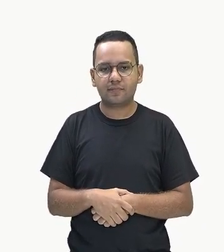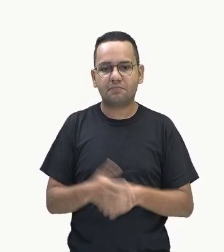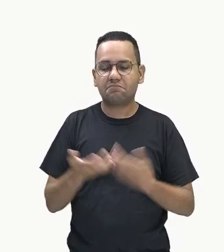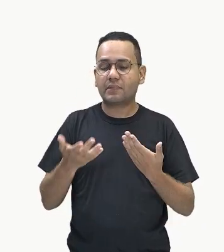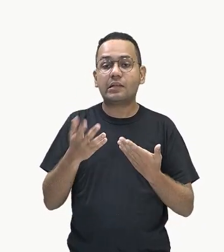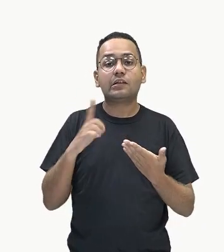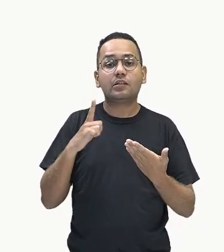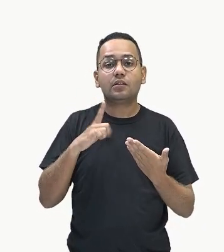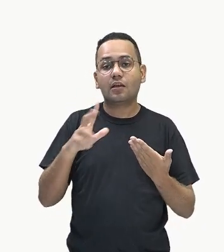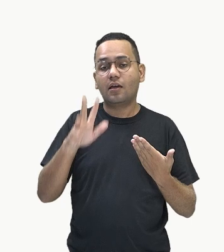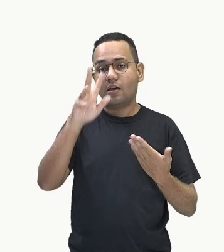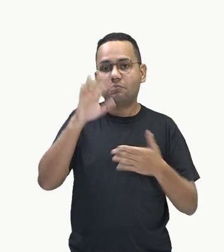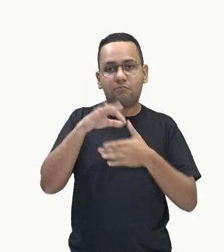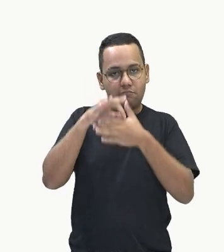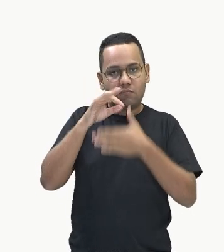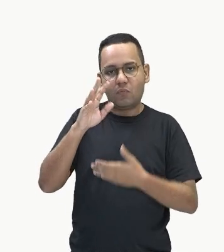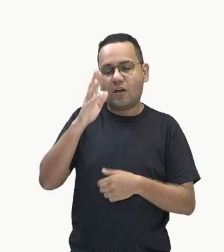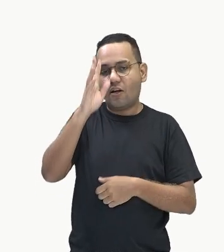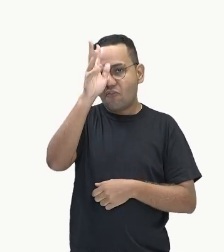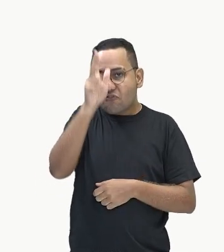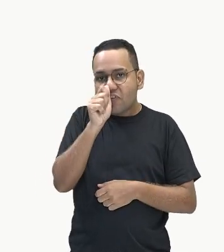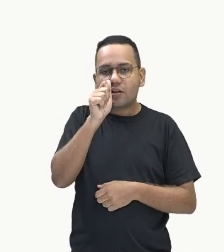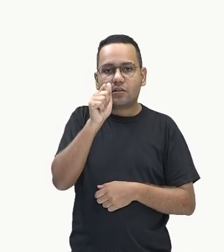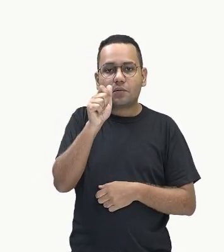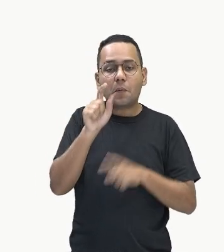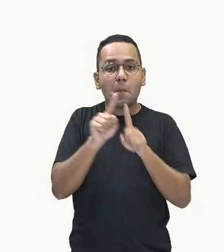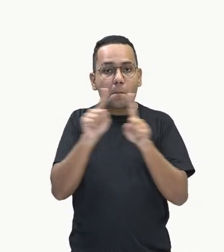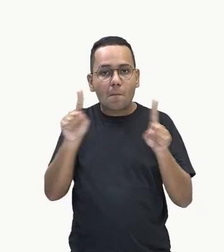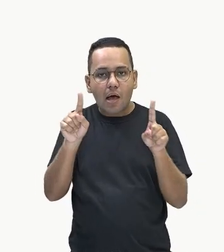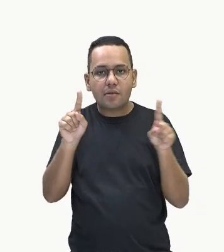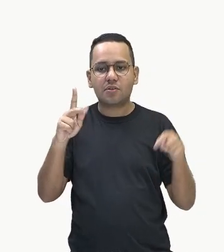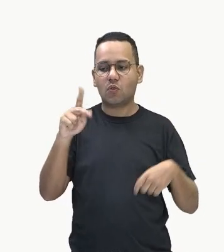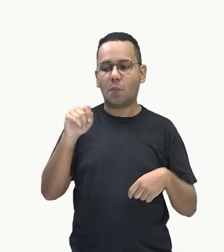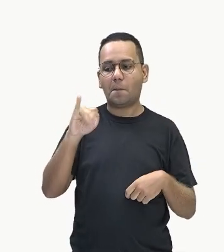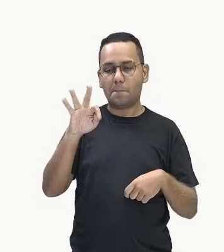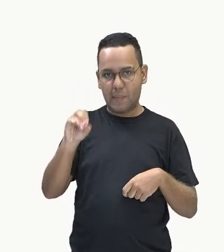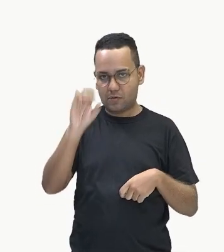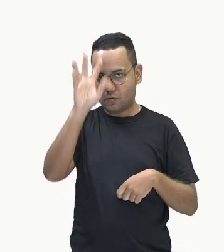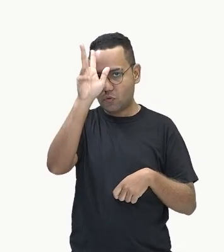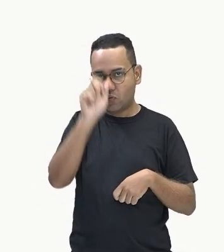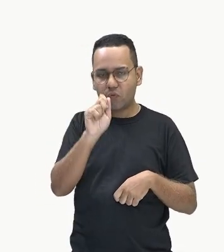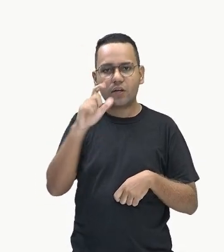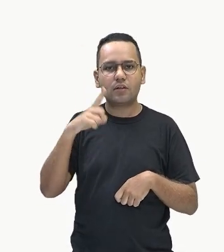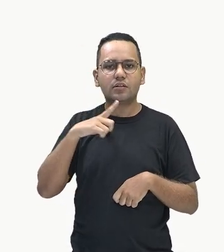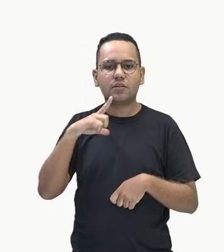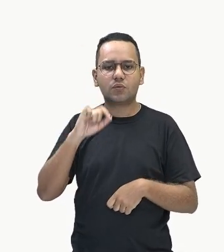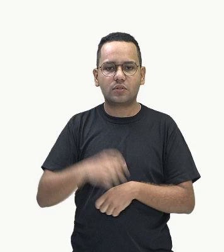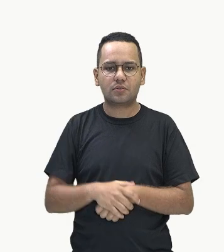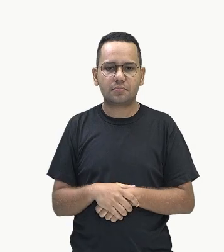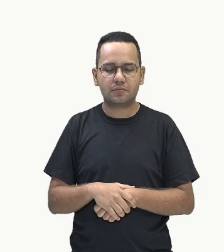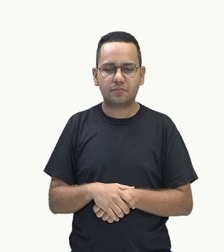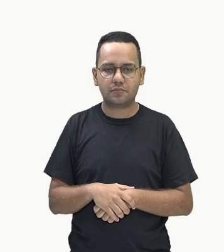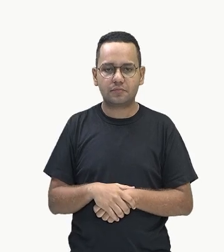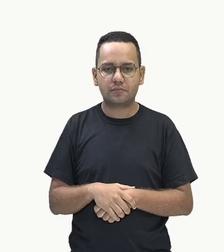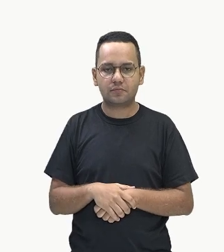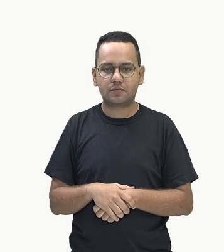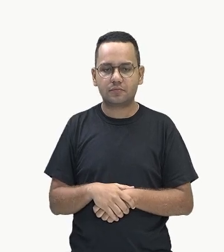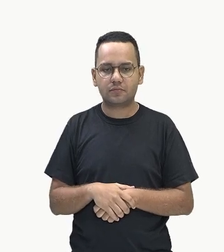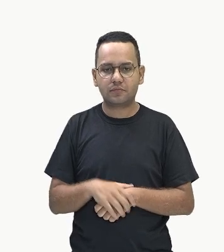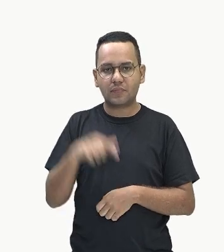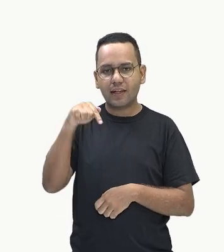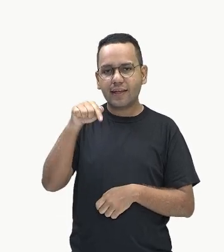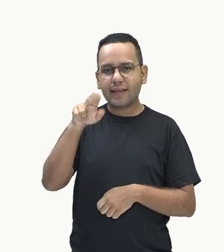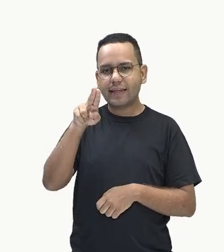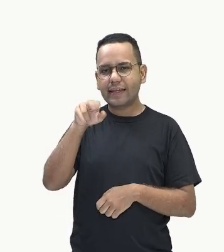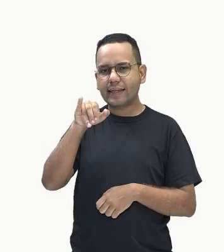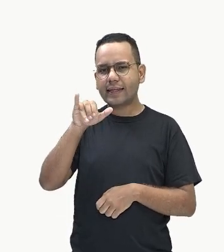frango. E no peito do frango tem uma parte, tem uma estrutura que parece uma quilha. E essa estrutura central,